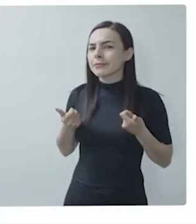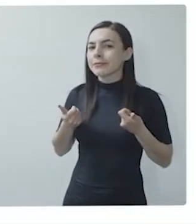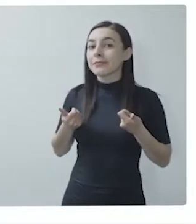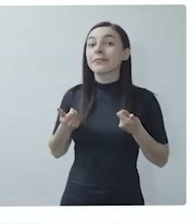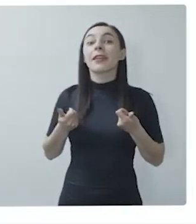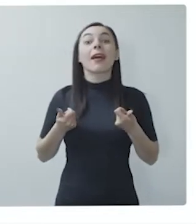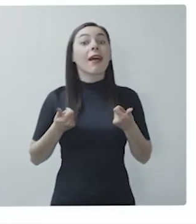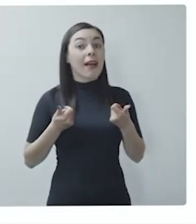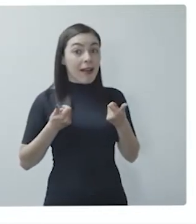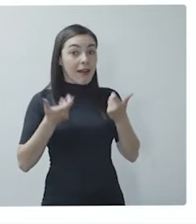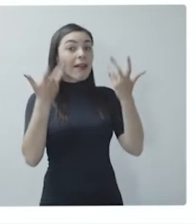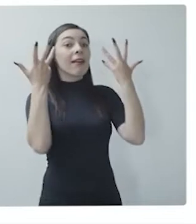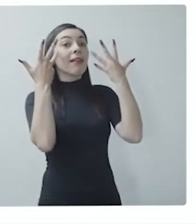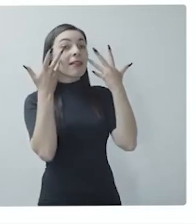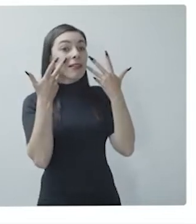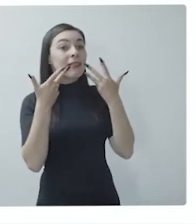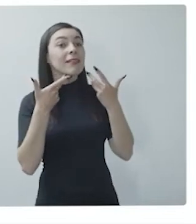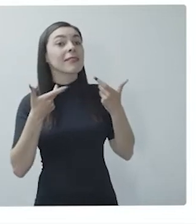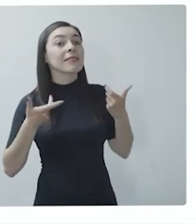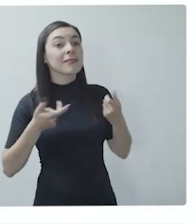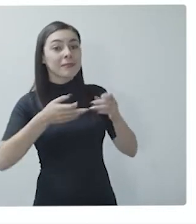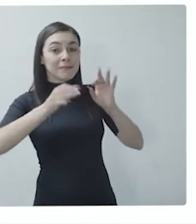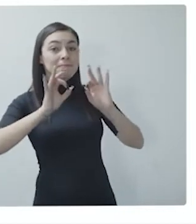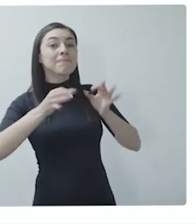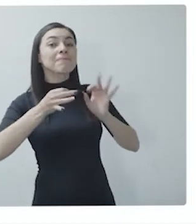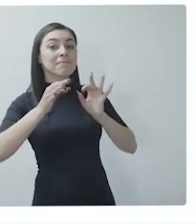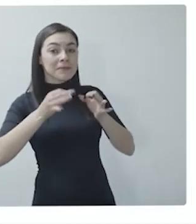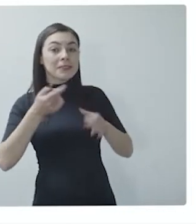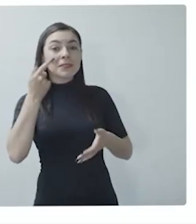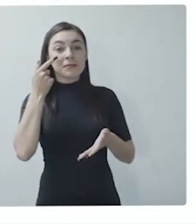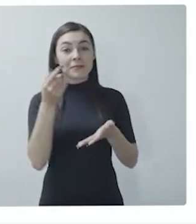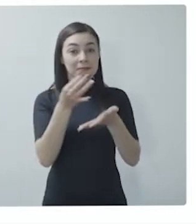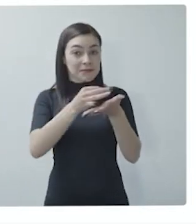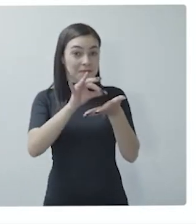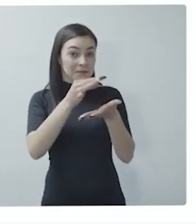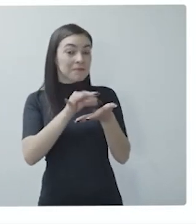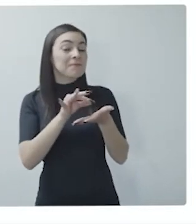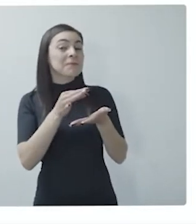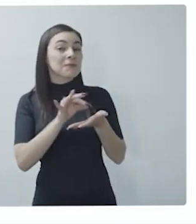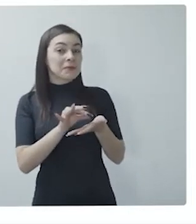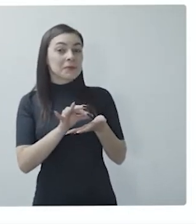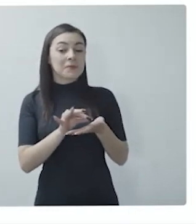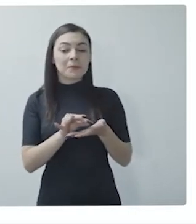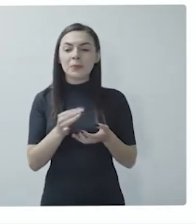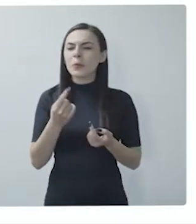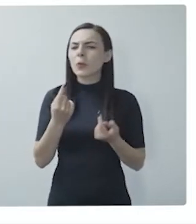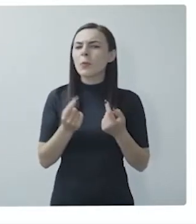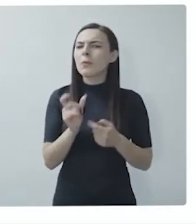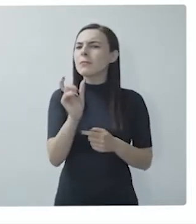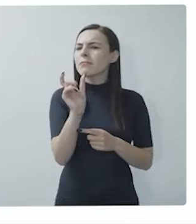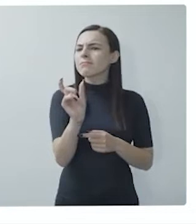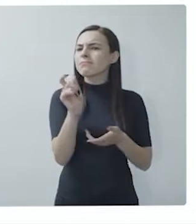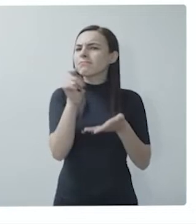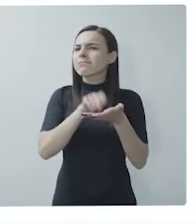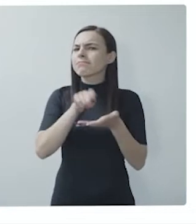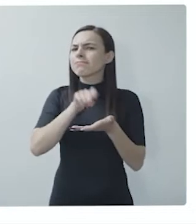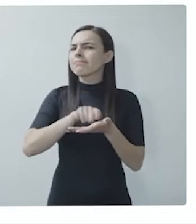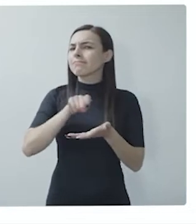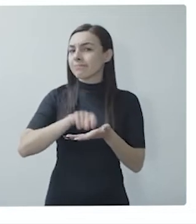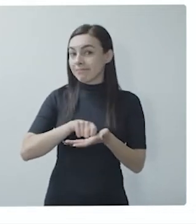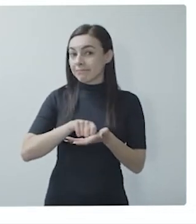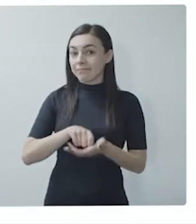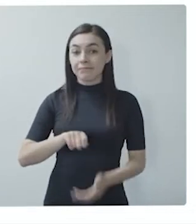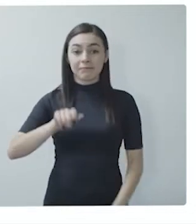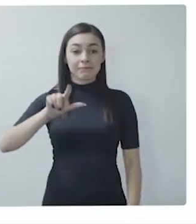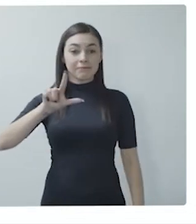Leão! Leão! Vamos conferir lá como é que se escreve a palavra leão. Olhe lá.